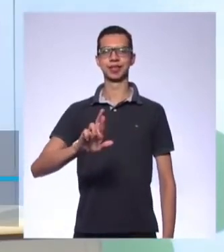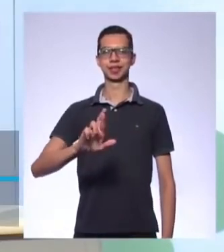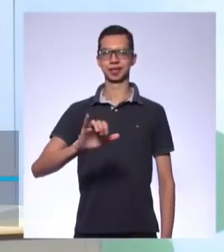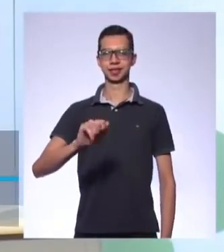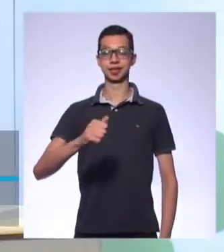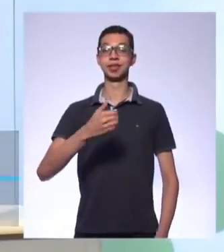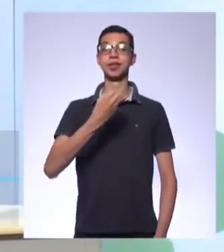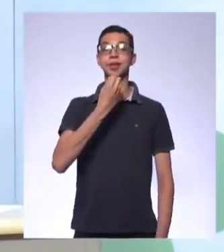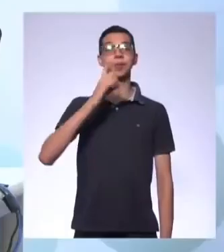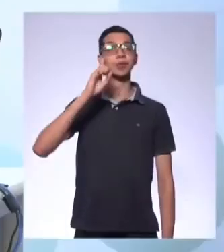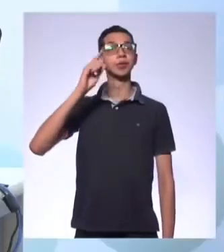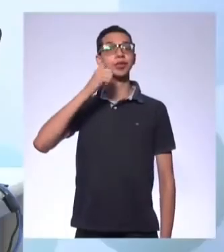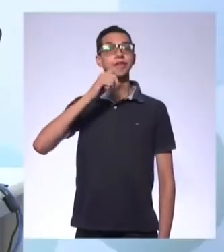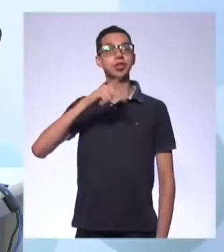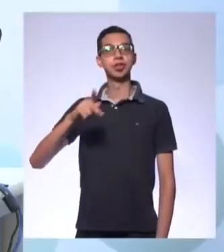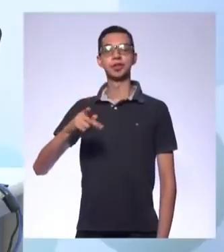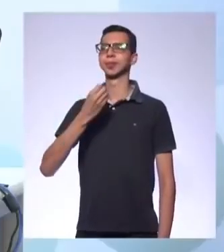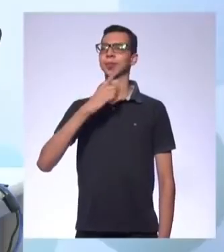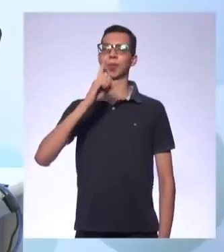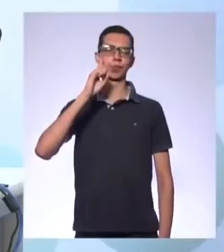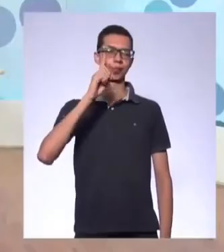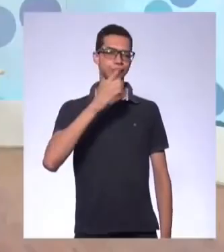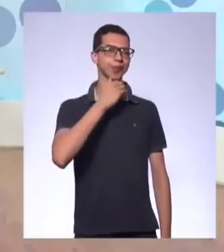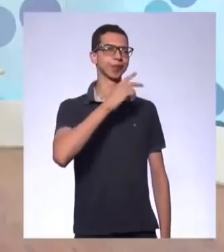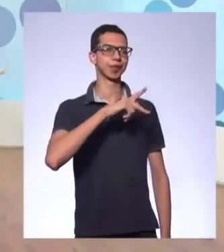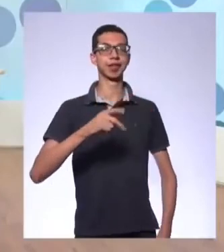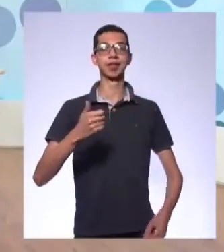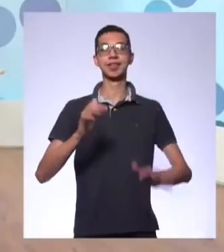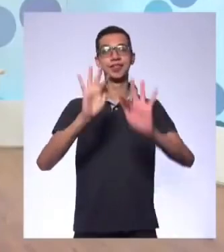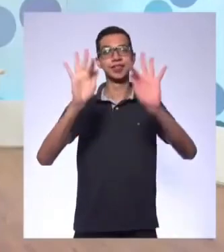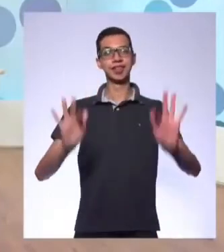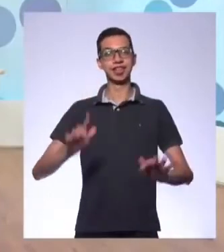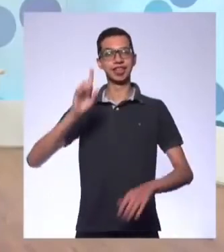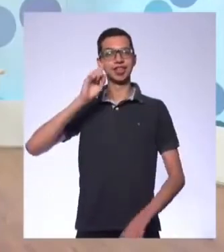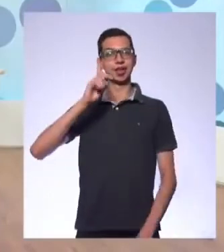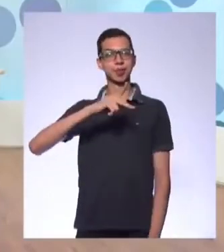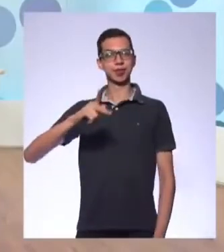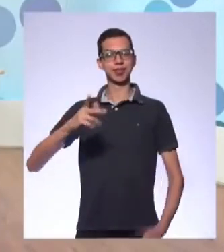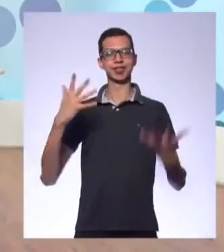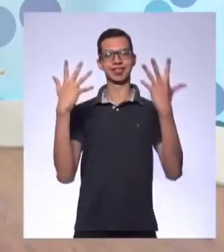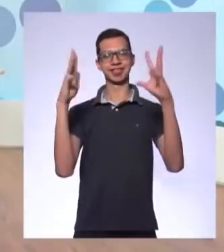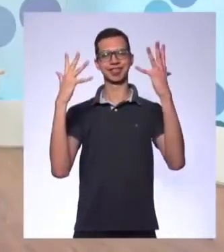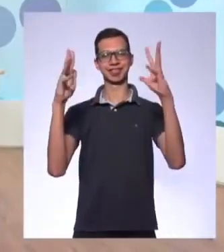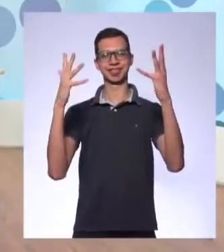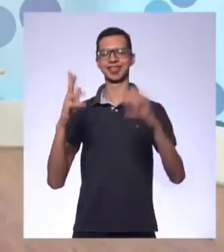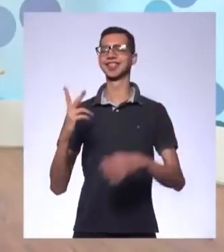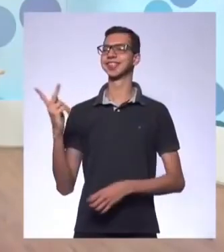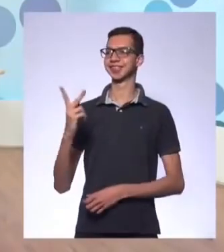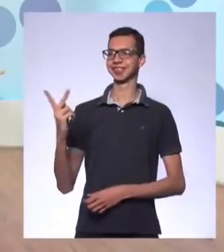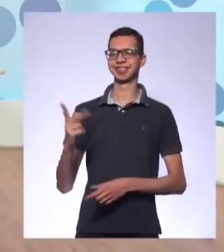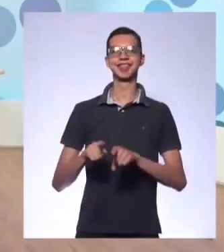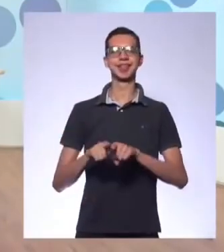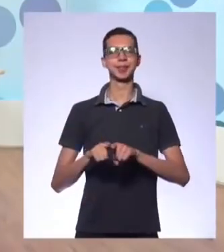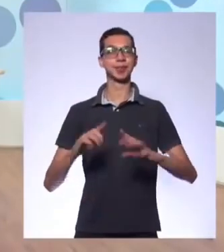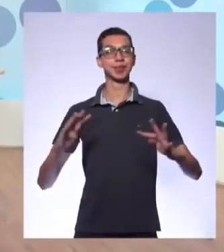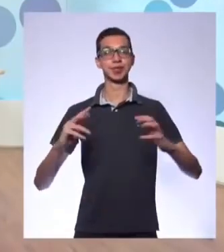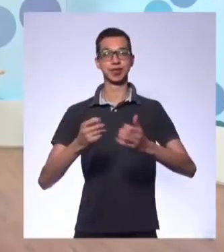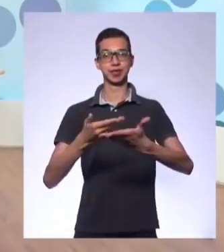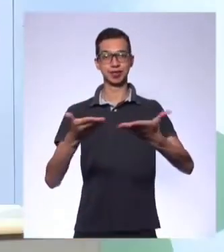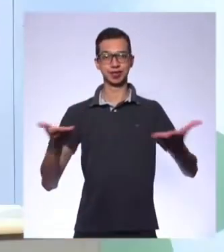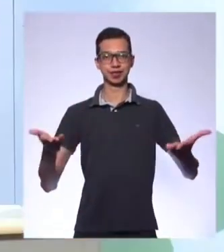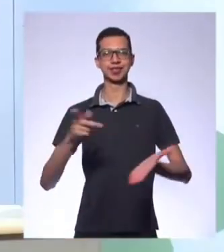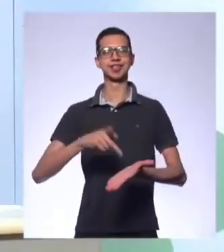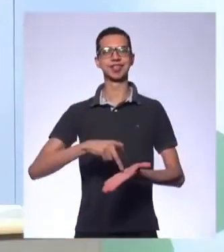dia, professora. Bom dia, professor. Feliz Dia dos Professores. Para nós, obrigada. Feliz dia a todos E a vocês. todos vocês também, né? A